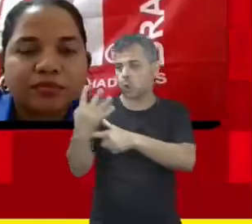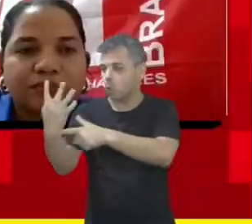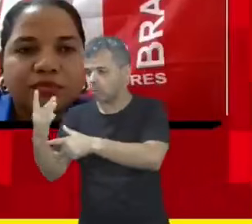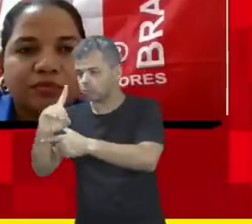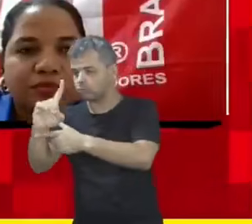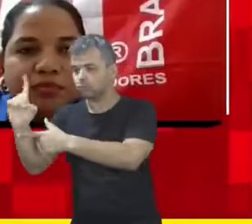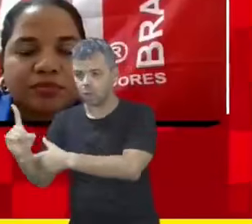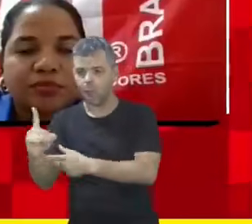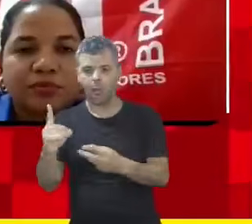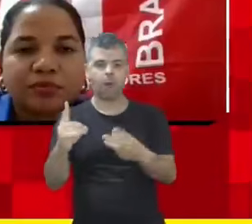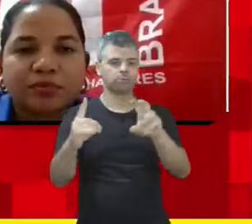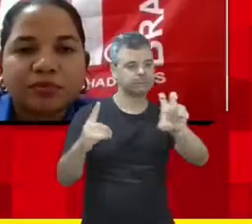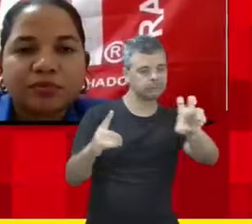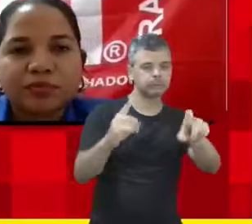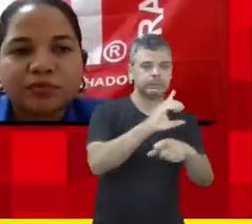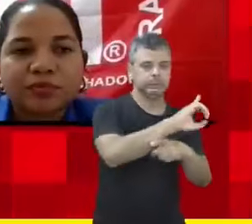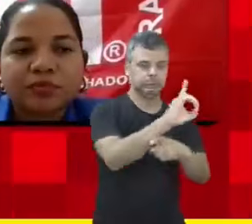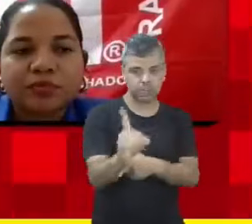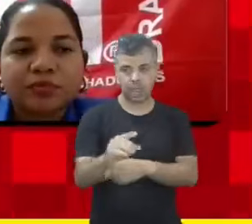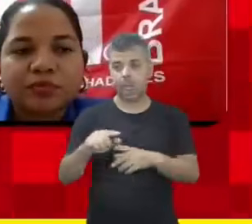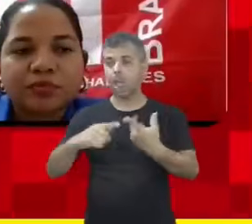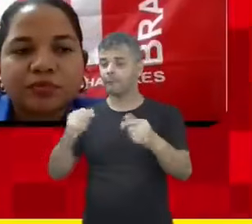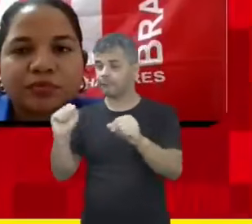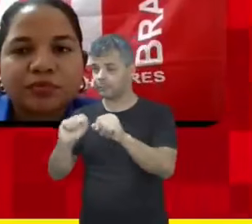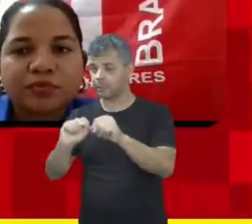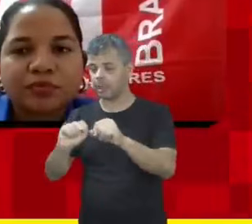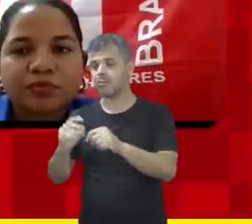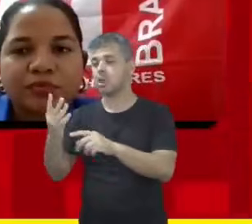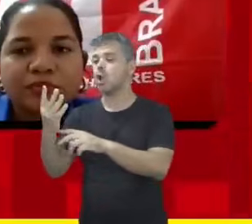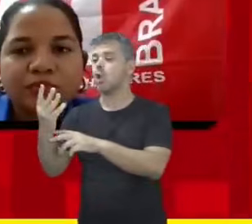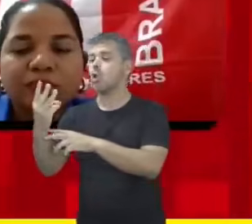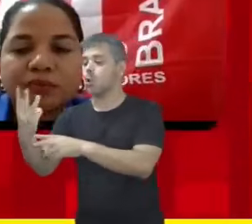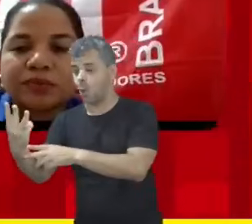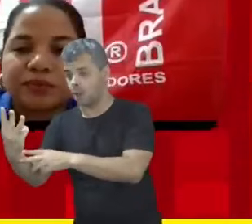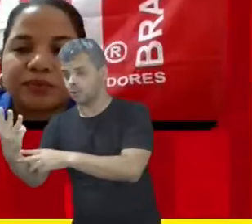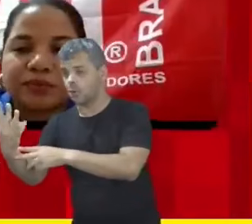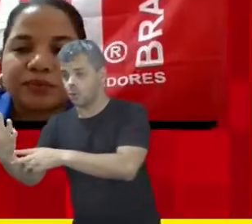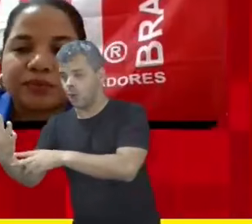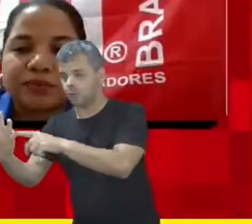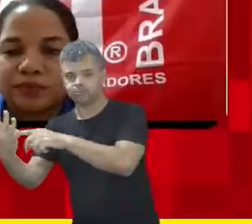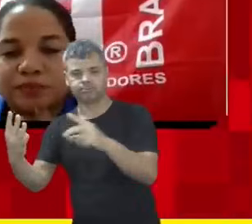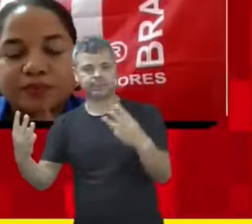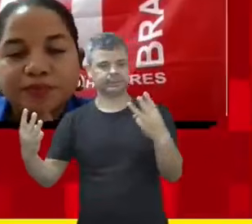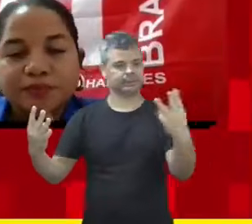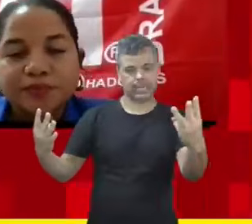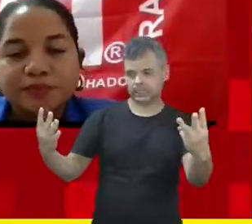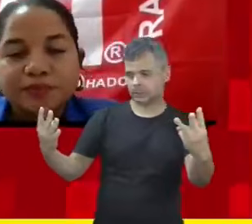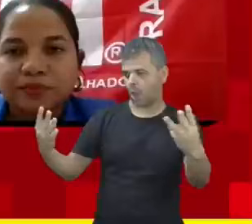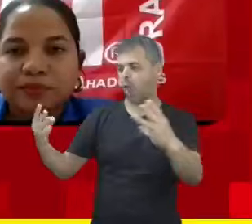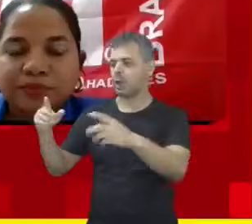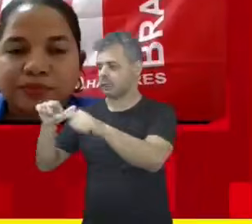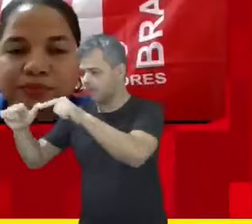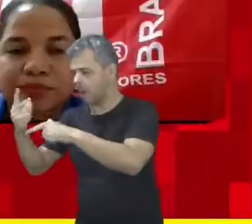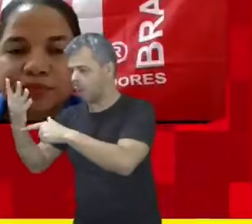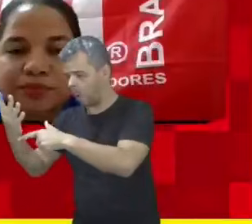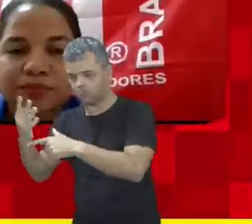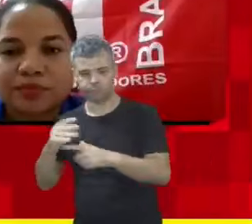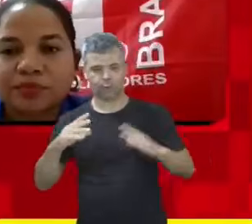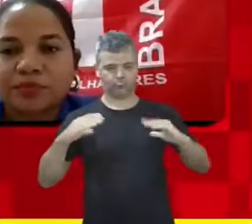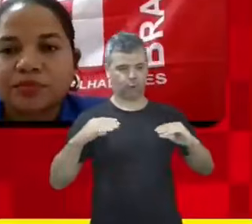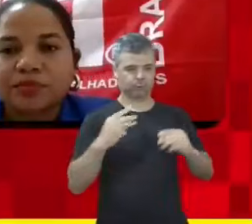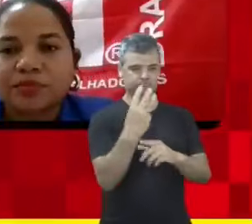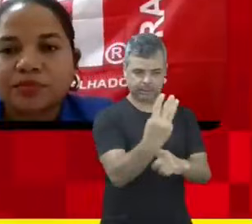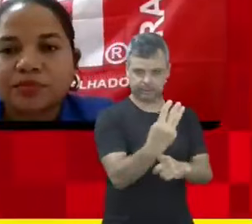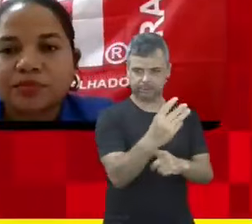Que maravilha, né? Não é? Tu imagina, aí tu consegue fazer também 4x3 se tu quiser. Porque tu Exato. pode trabalhar 4 e decidir, né, folgar